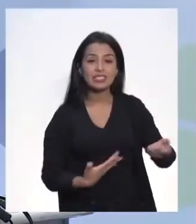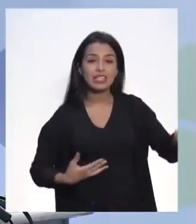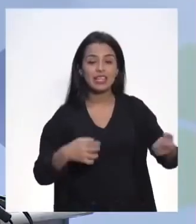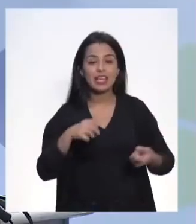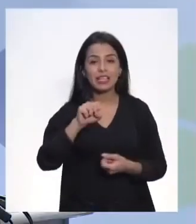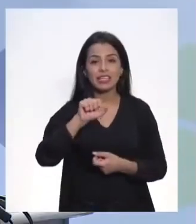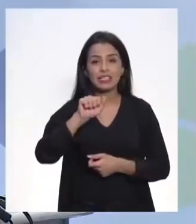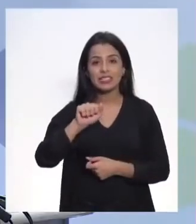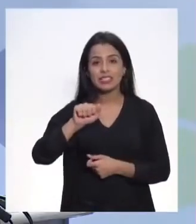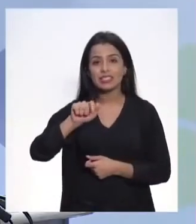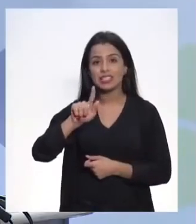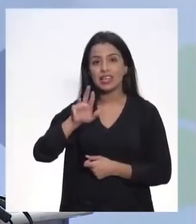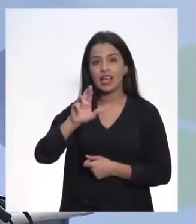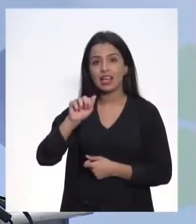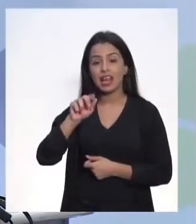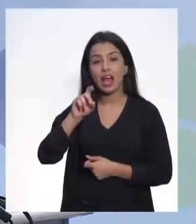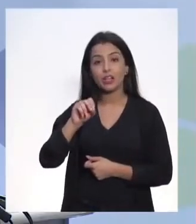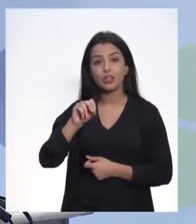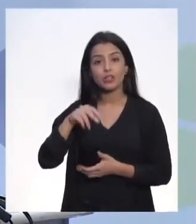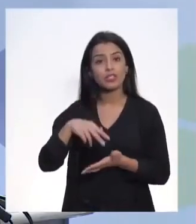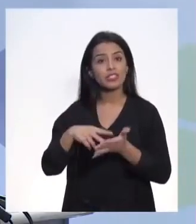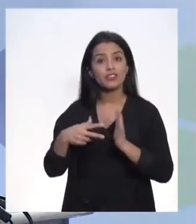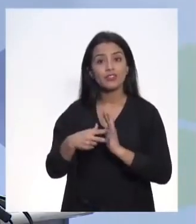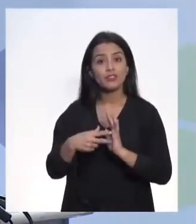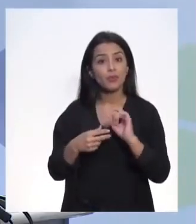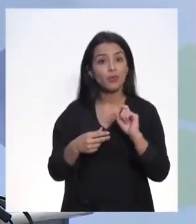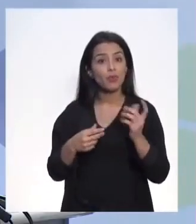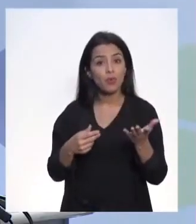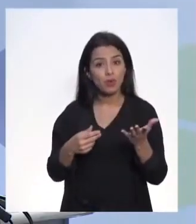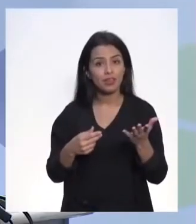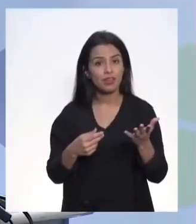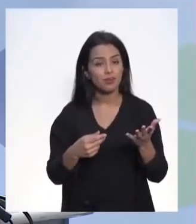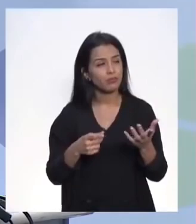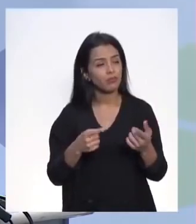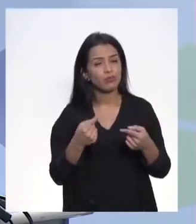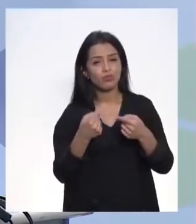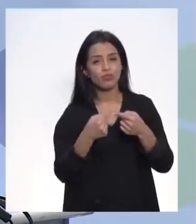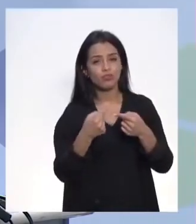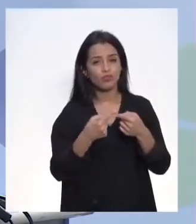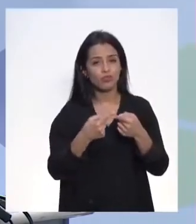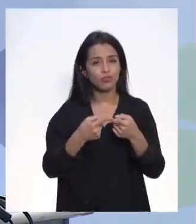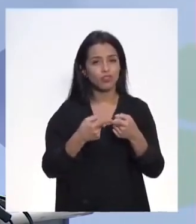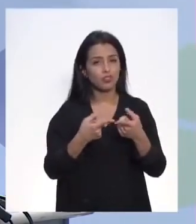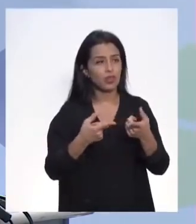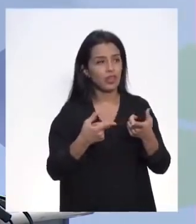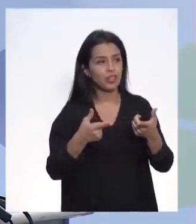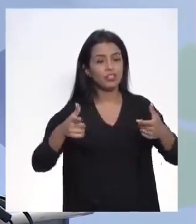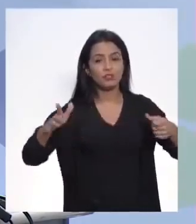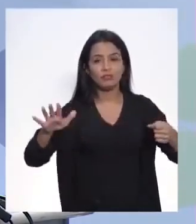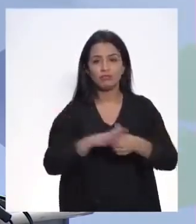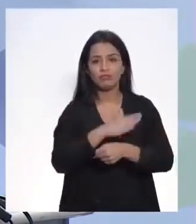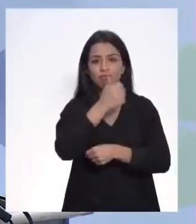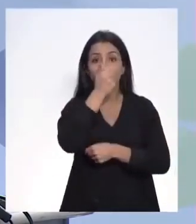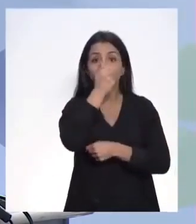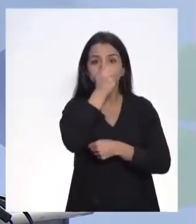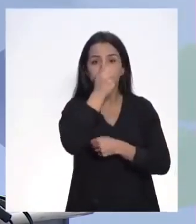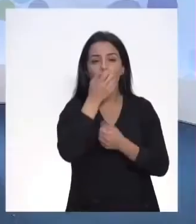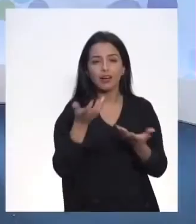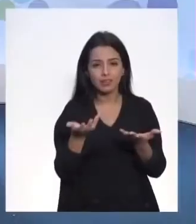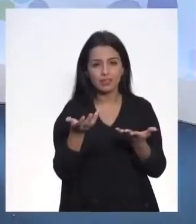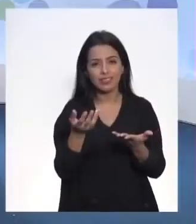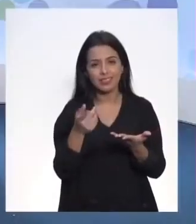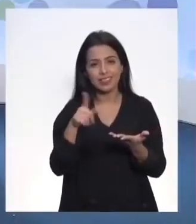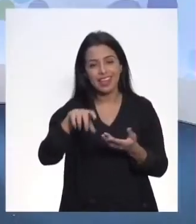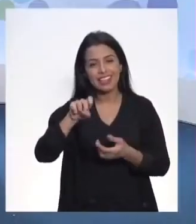isso, por exemplo, ai, o açude sangrou. Né? Então também tem esse sentido lá do sangrado. Então encheu, deu cheia, como